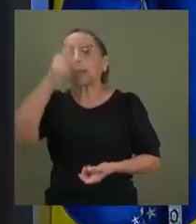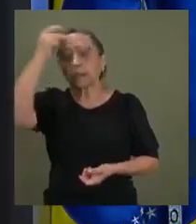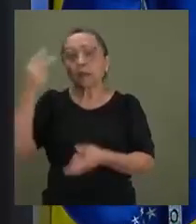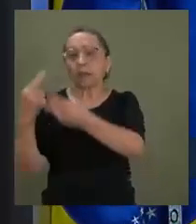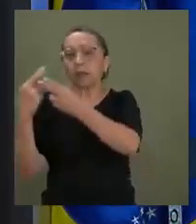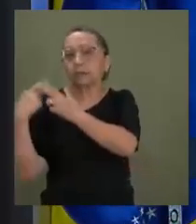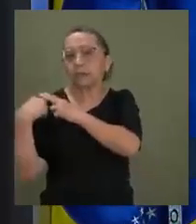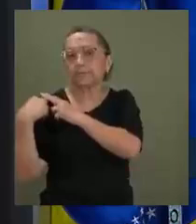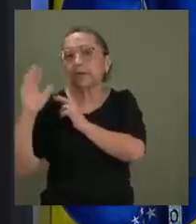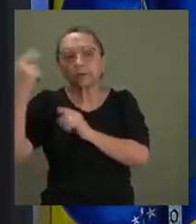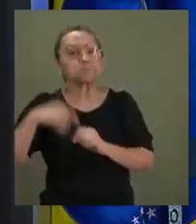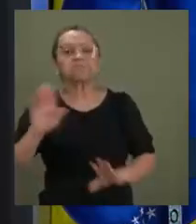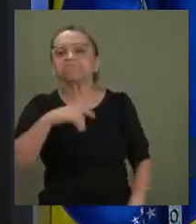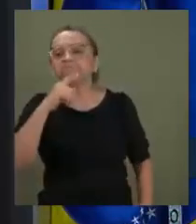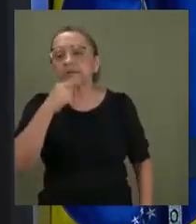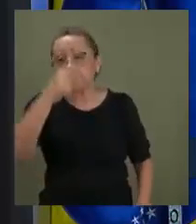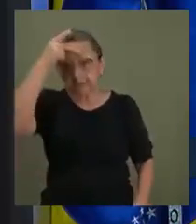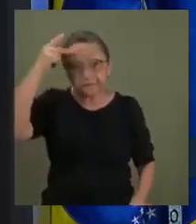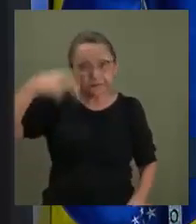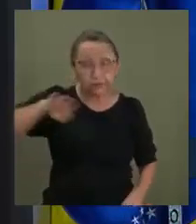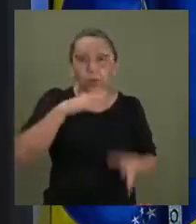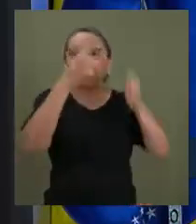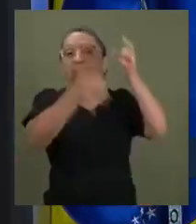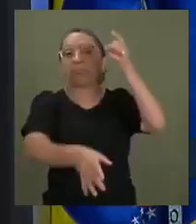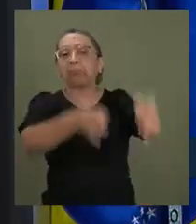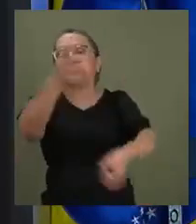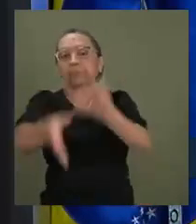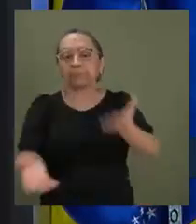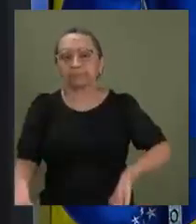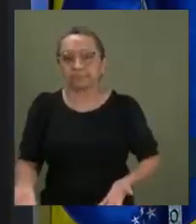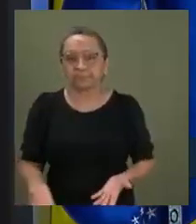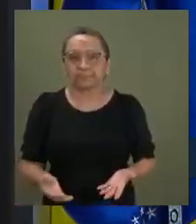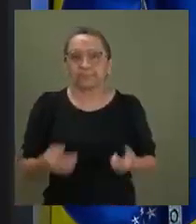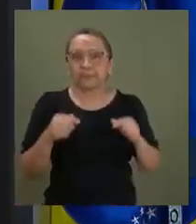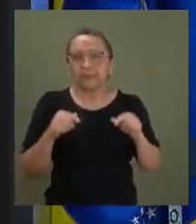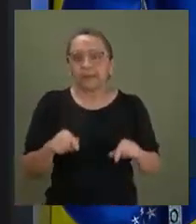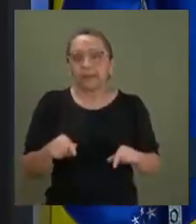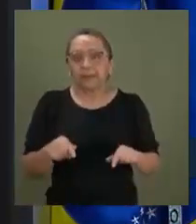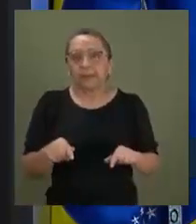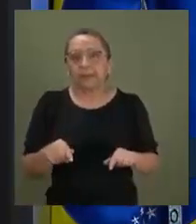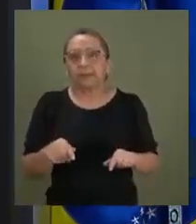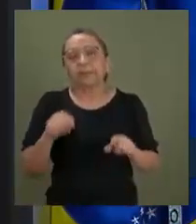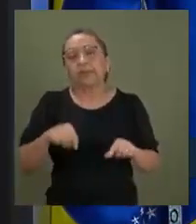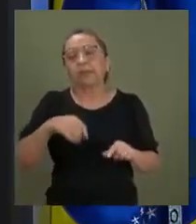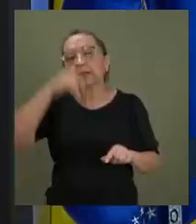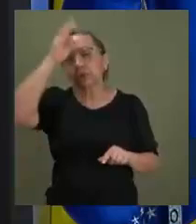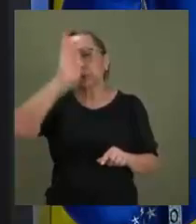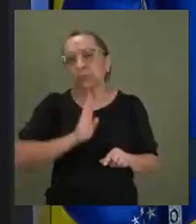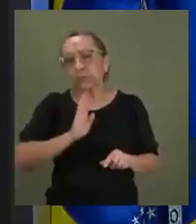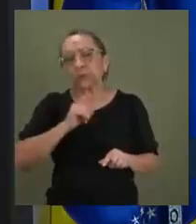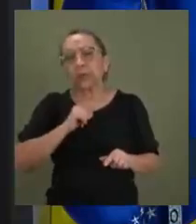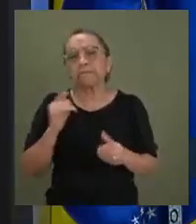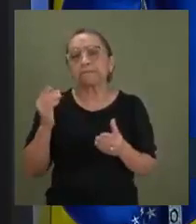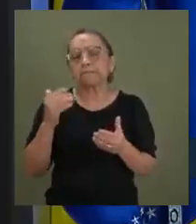Ninguém. Os pacientes estão largados. Aqui, o processo leva de 8 ou mais anos para as